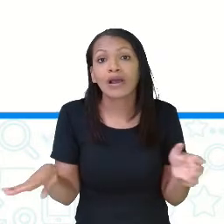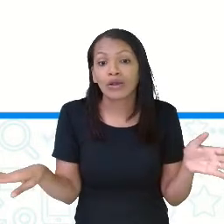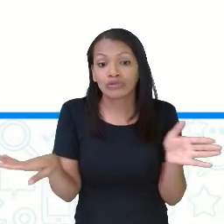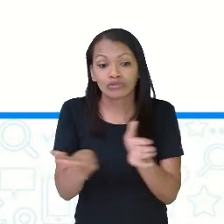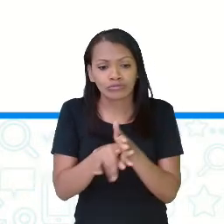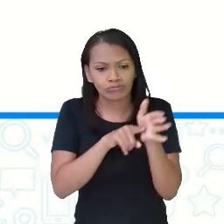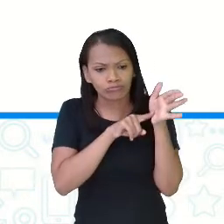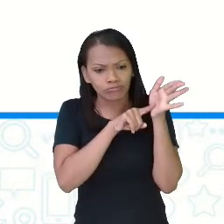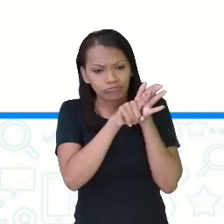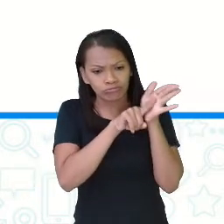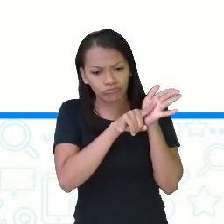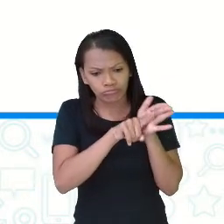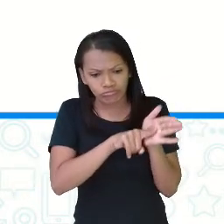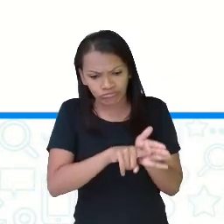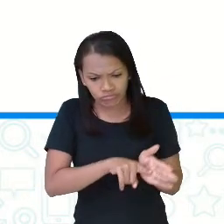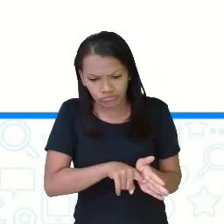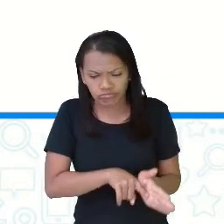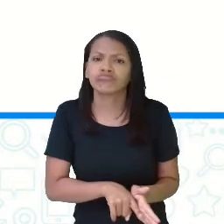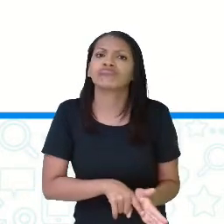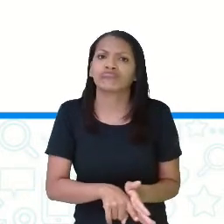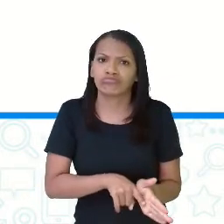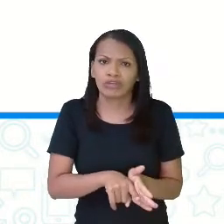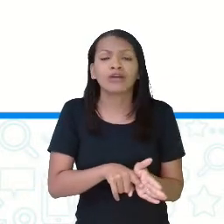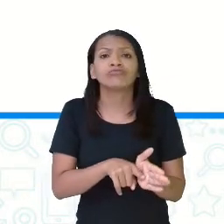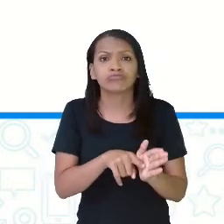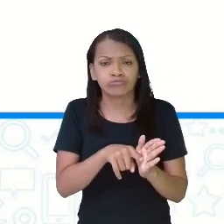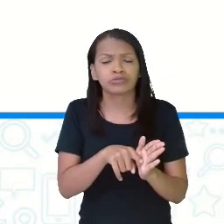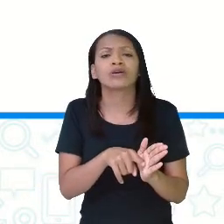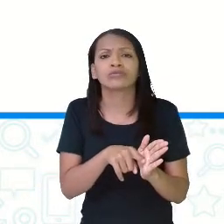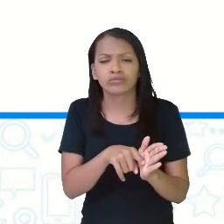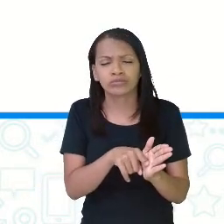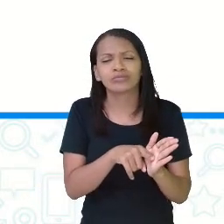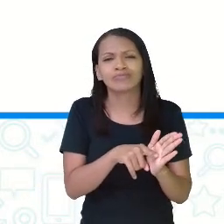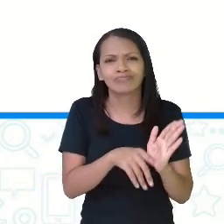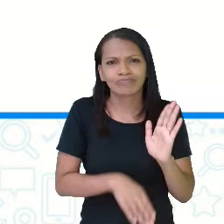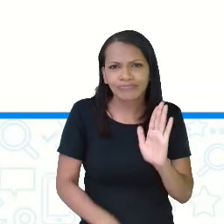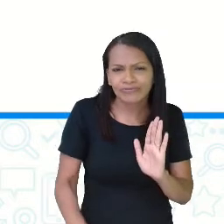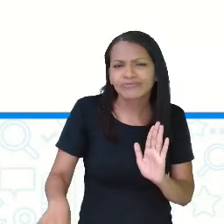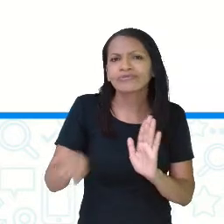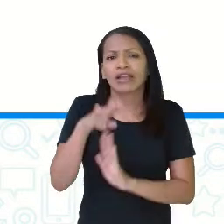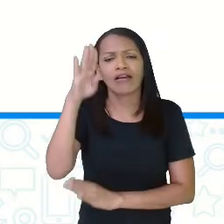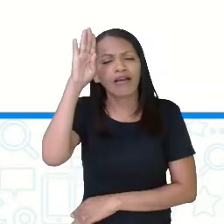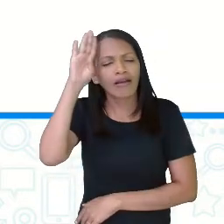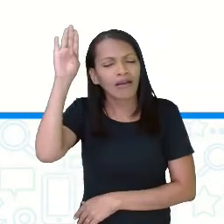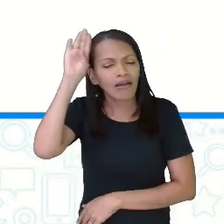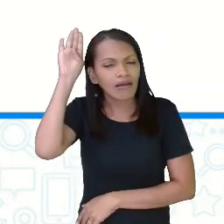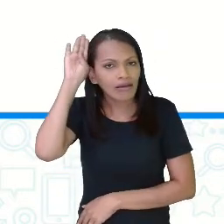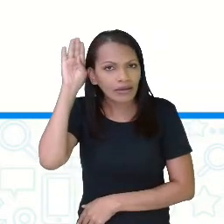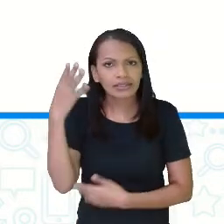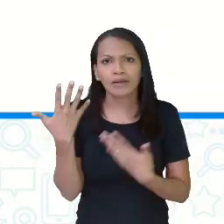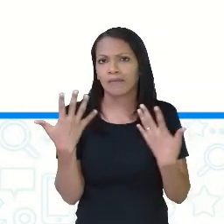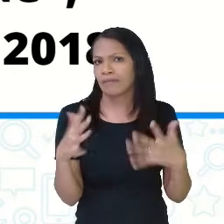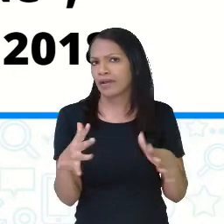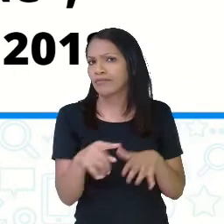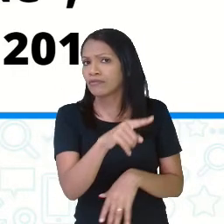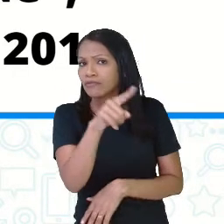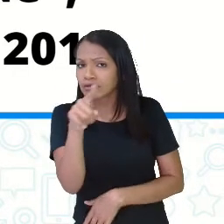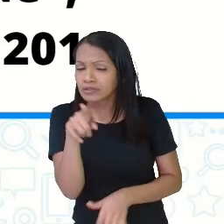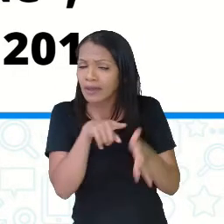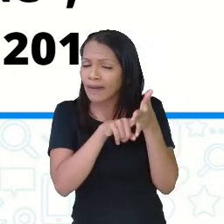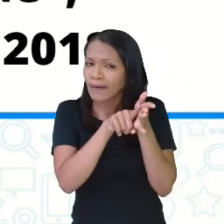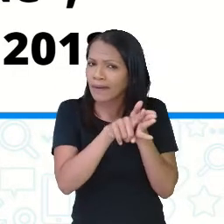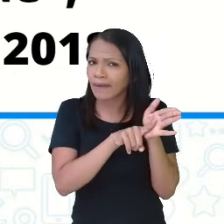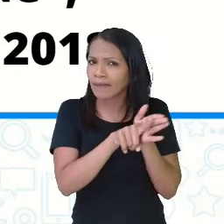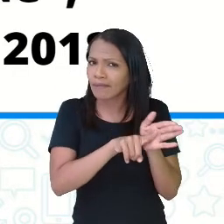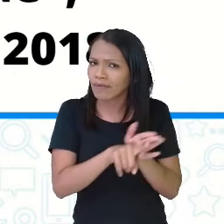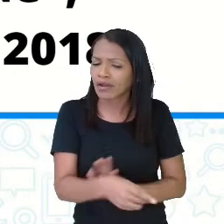assim nos níveis mais altos, não é, acadêmicos, então ela está de parabéns. Se você quiser pesquisar mais sobre a